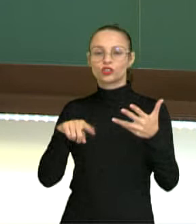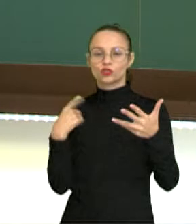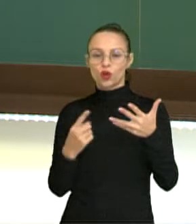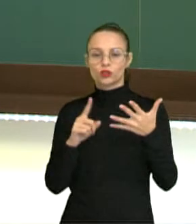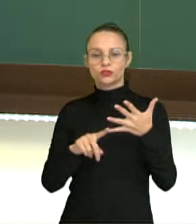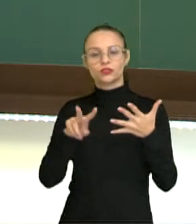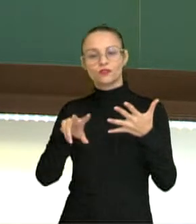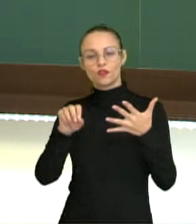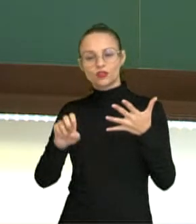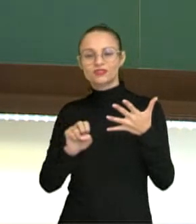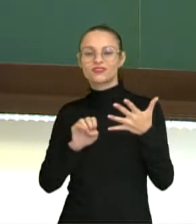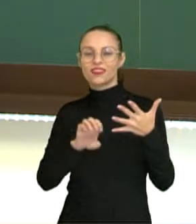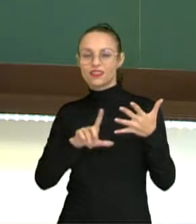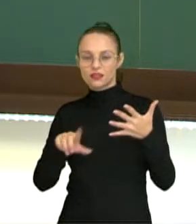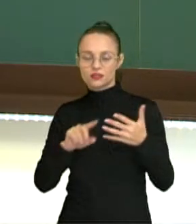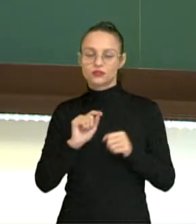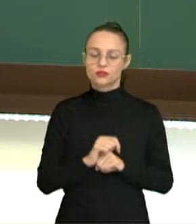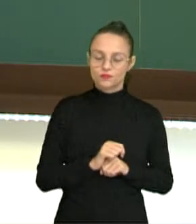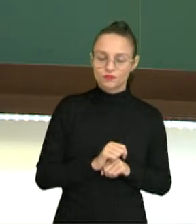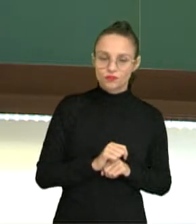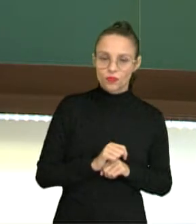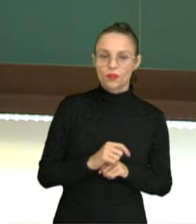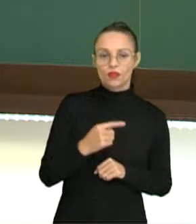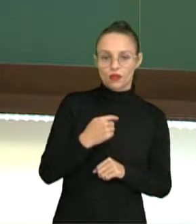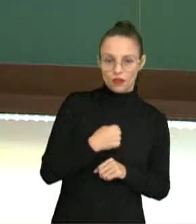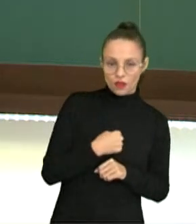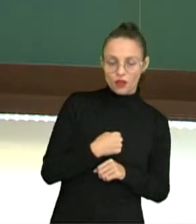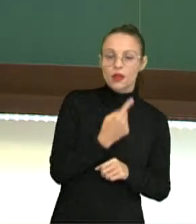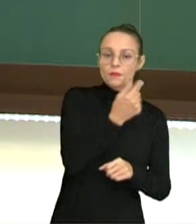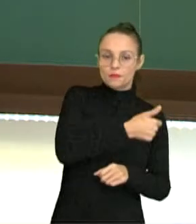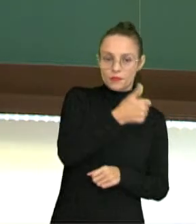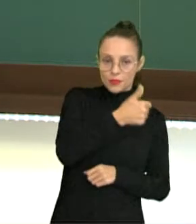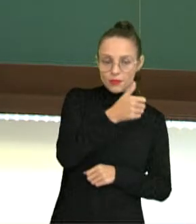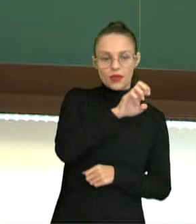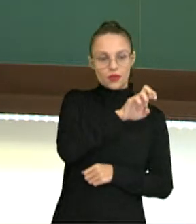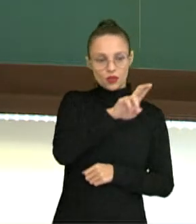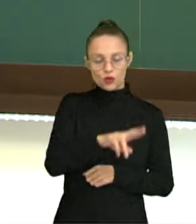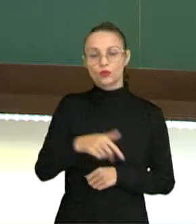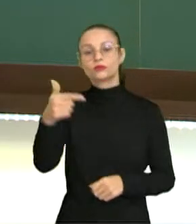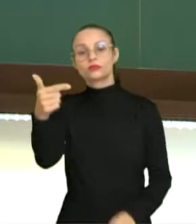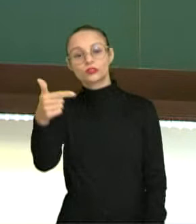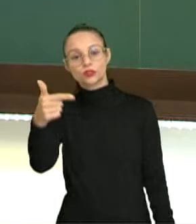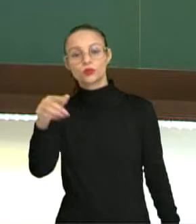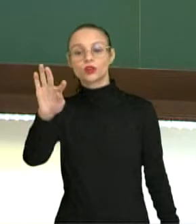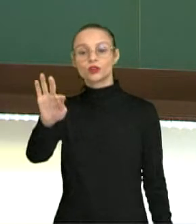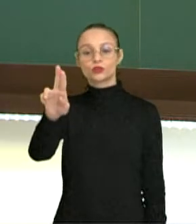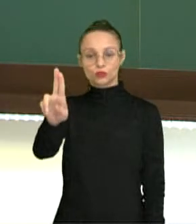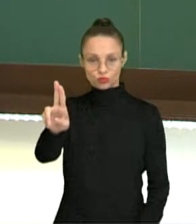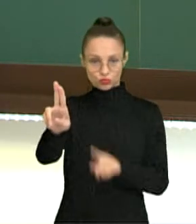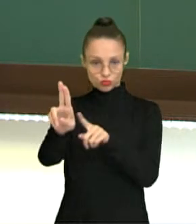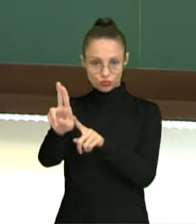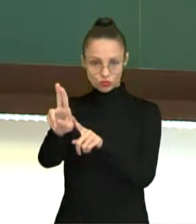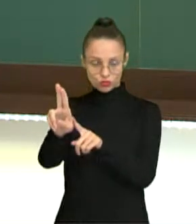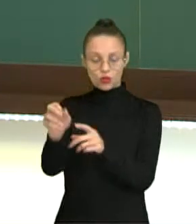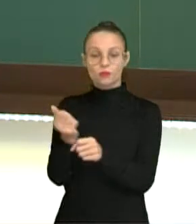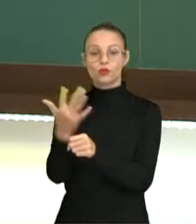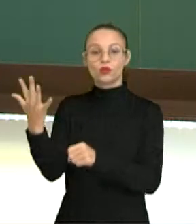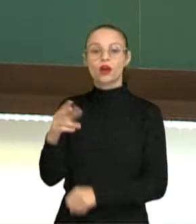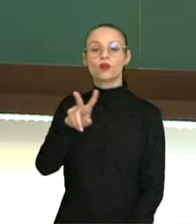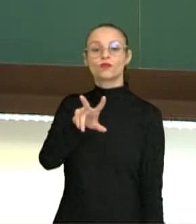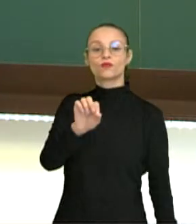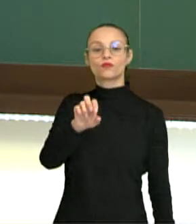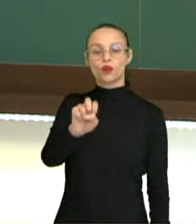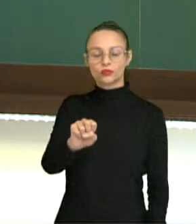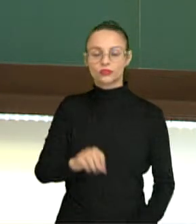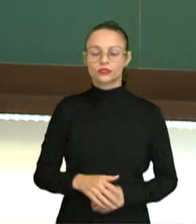Então, plural de eu, nós. Então, primeira pessoa. Segunda pessoa, tu, plural, vós.